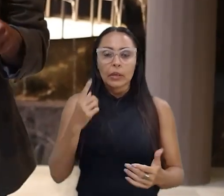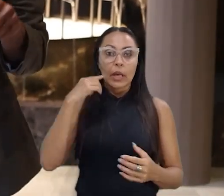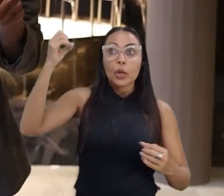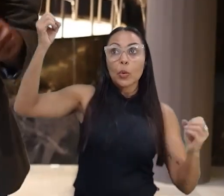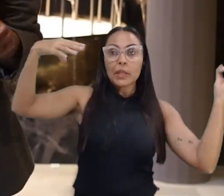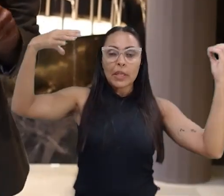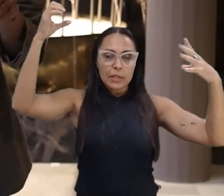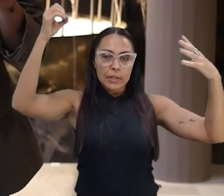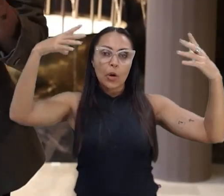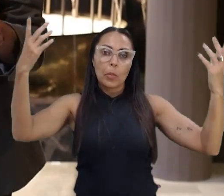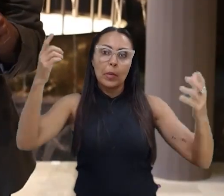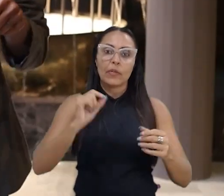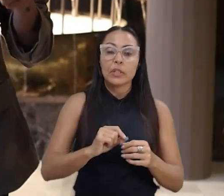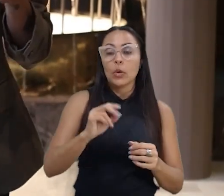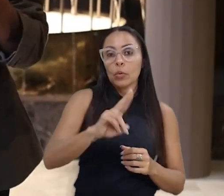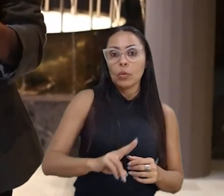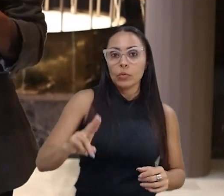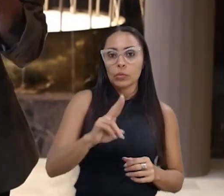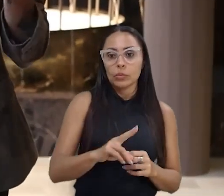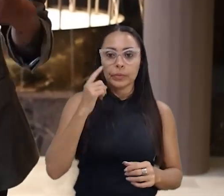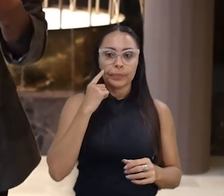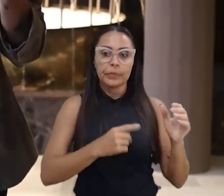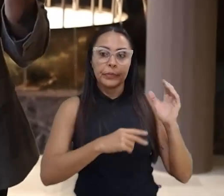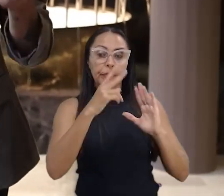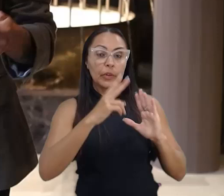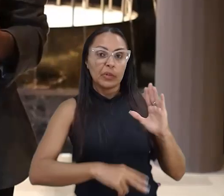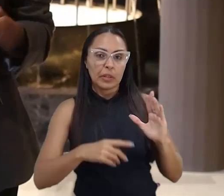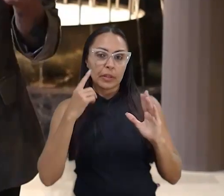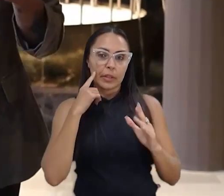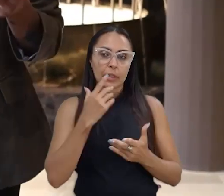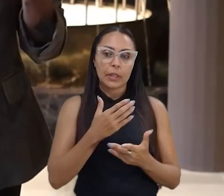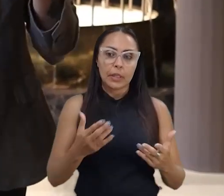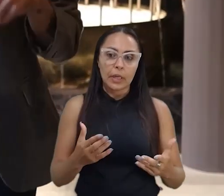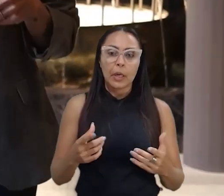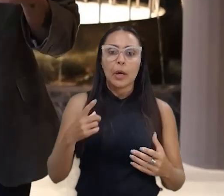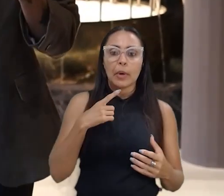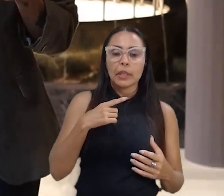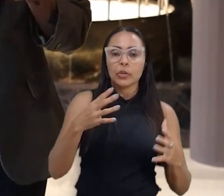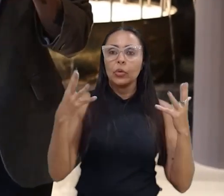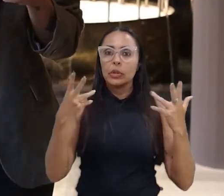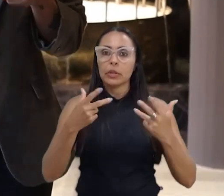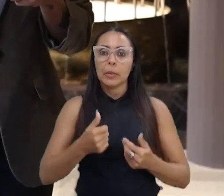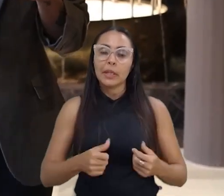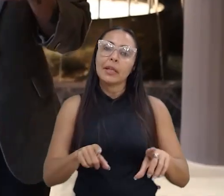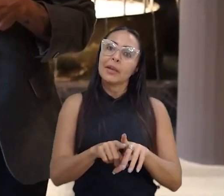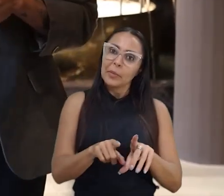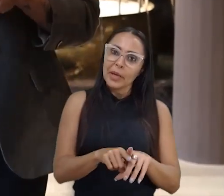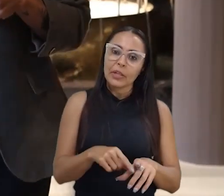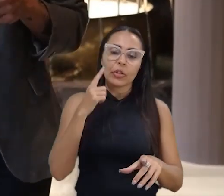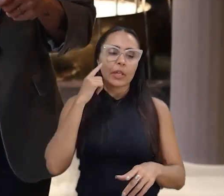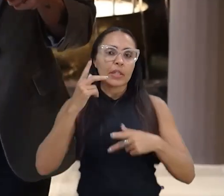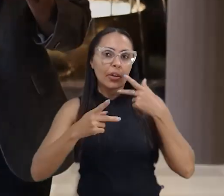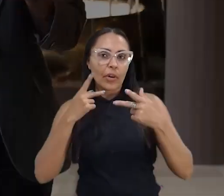iluminação, se vai estar confortável para fazer aquele uso, para fazer uma leitura, para conversar, para descontrair e para ter toda essa pegada mais moderna também, já que a gente